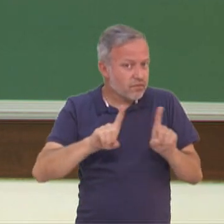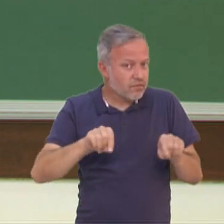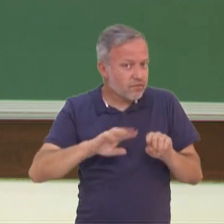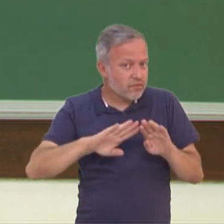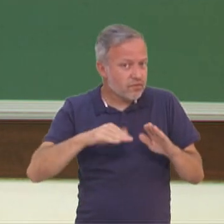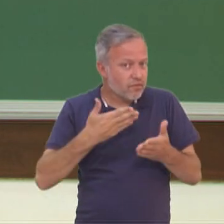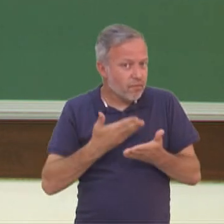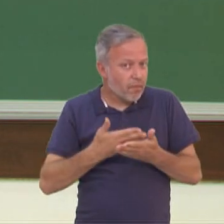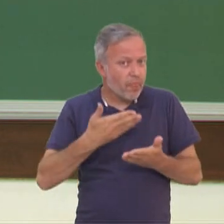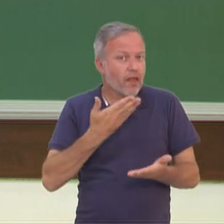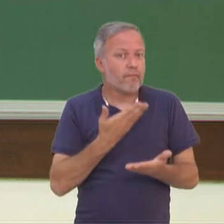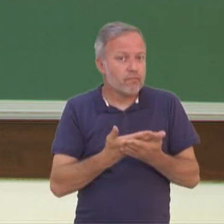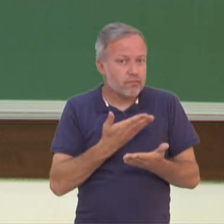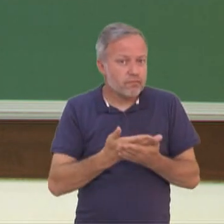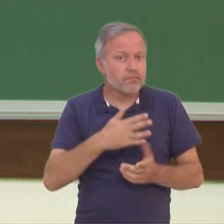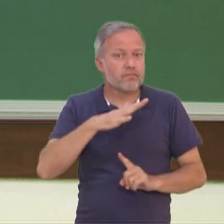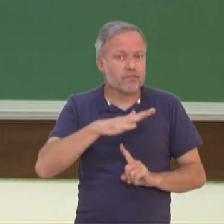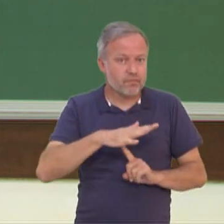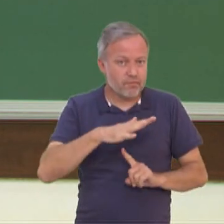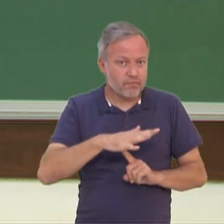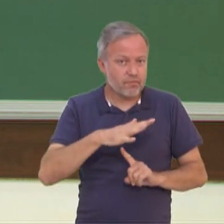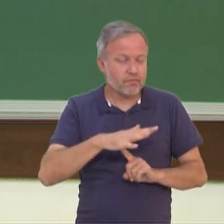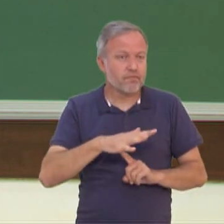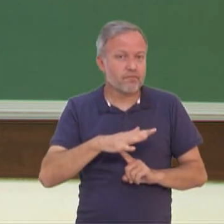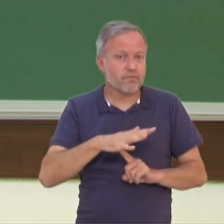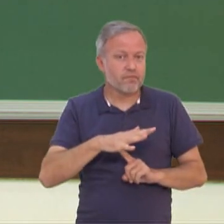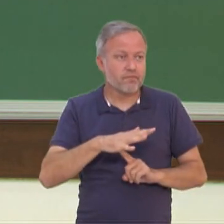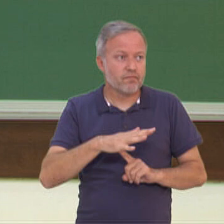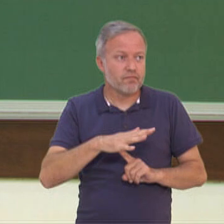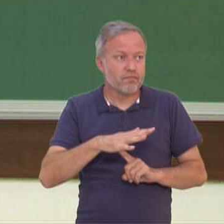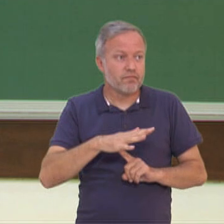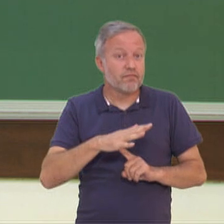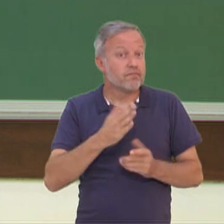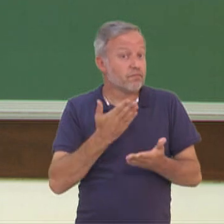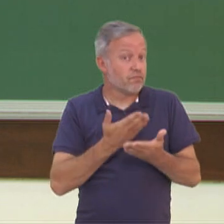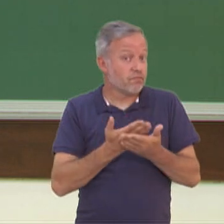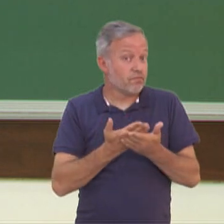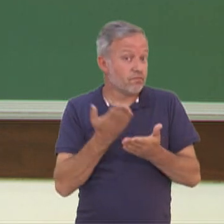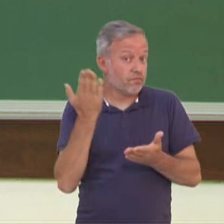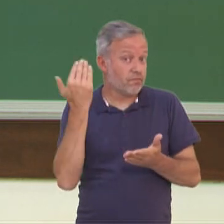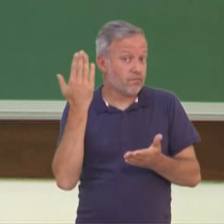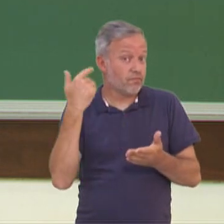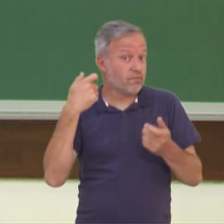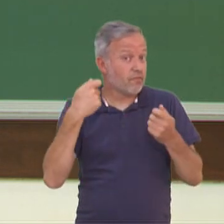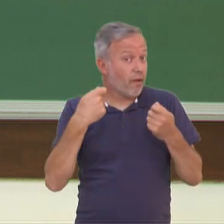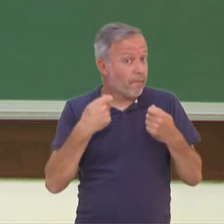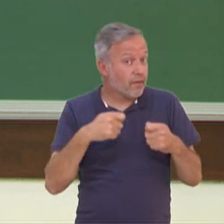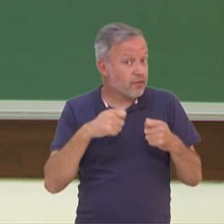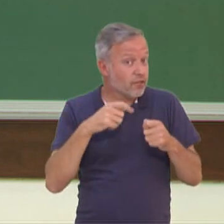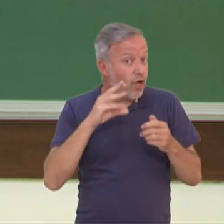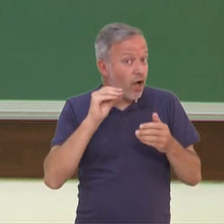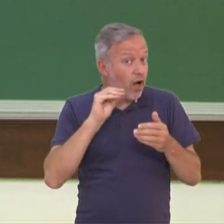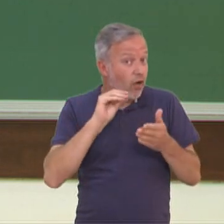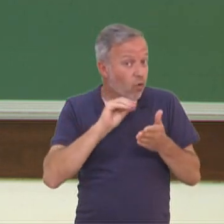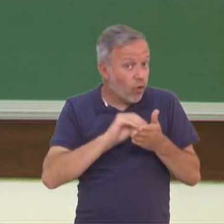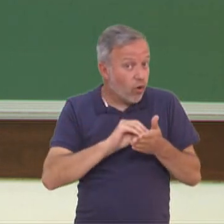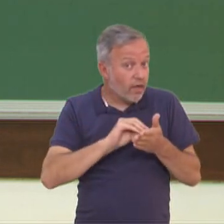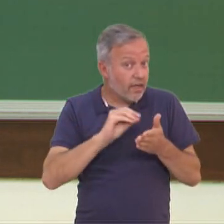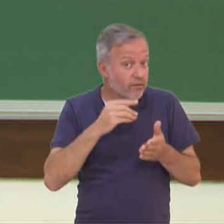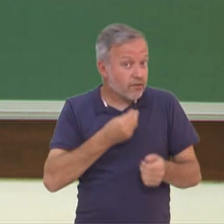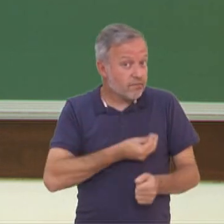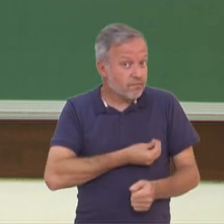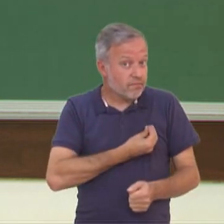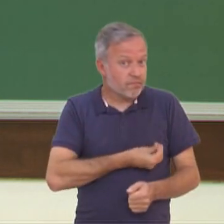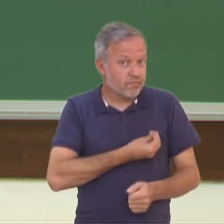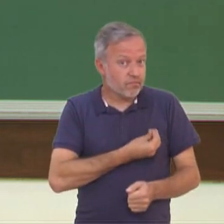no Classroom, no YouTube você tem acesso a tudo. E desde a aula passada no Classroom, vocês têm a opção de confirmar a sua presença. Então clica